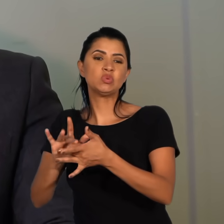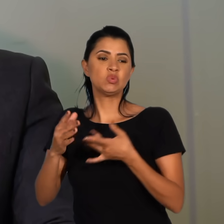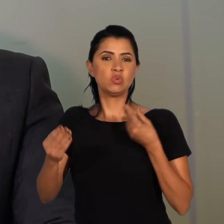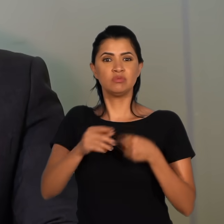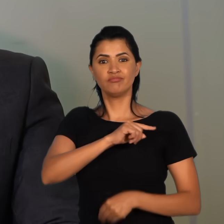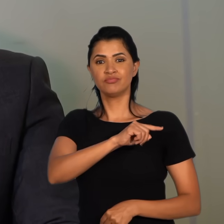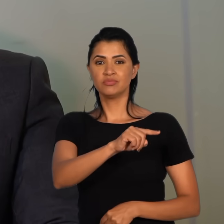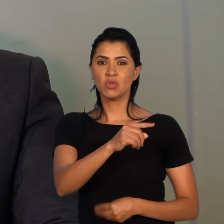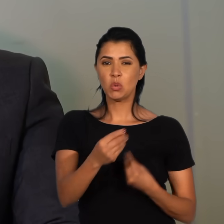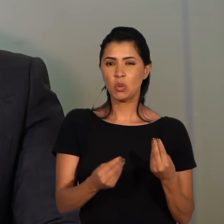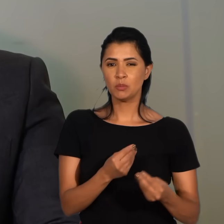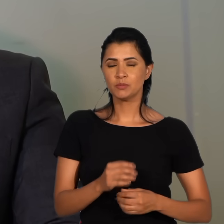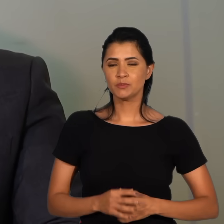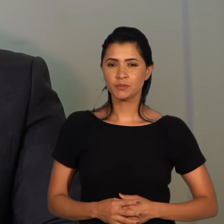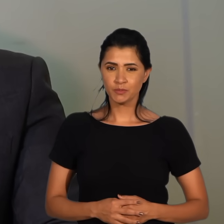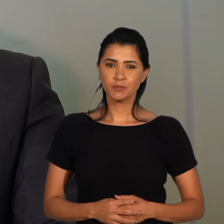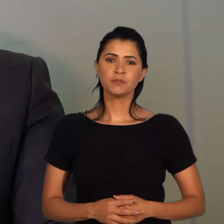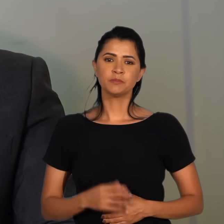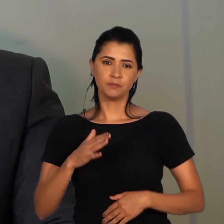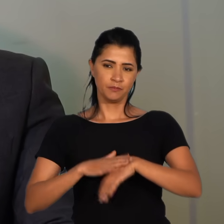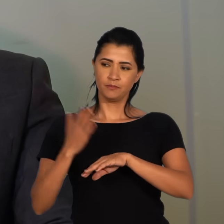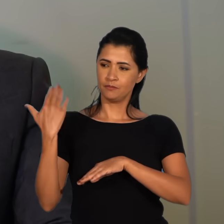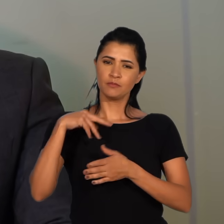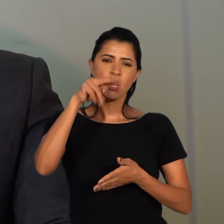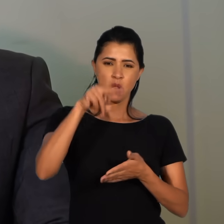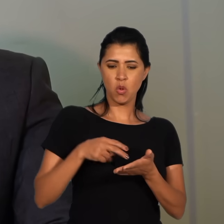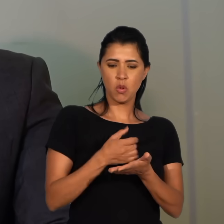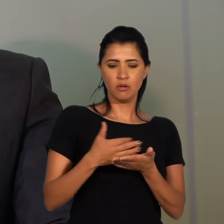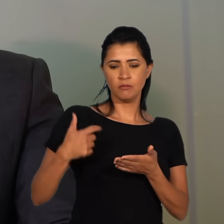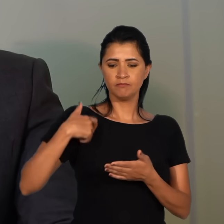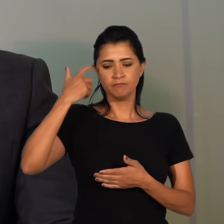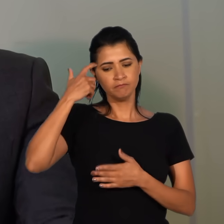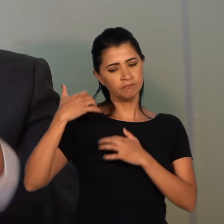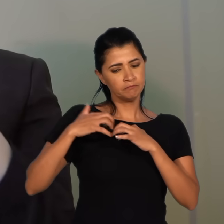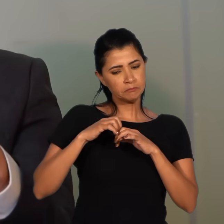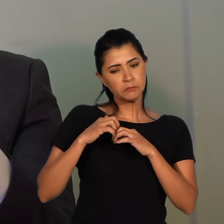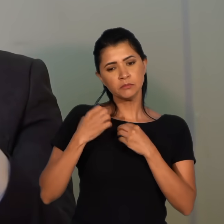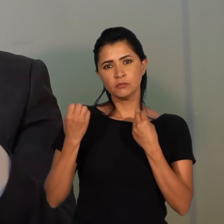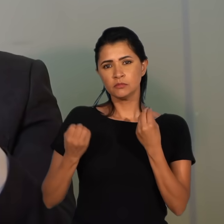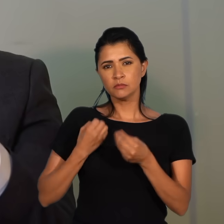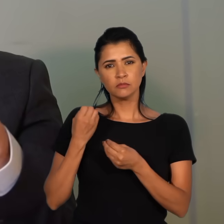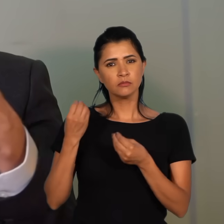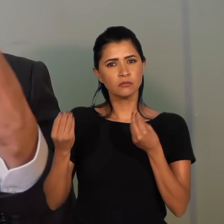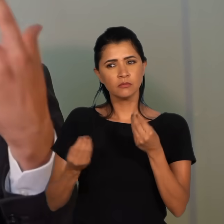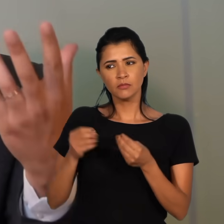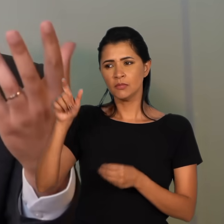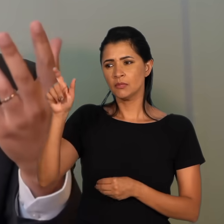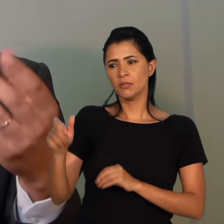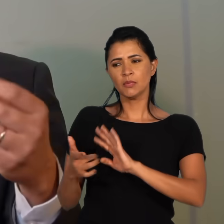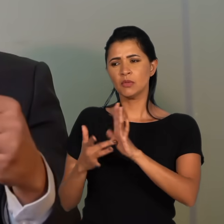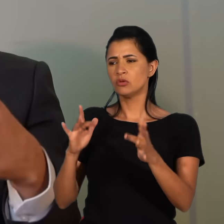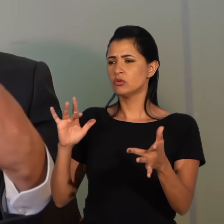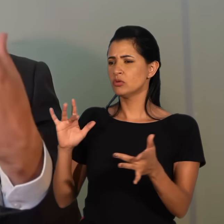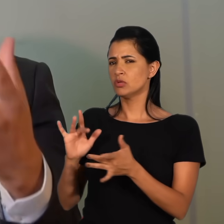Ricardo eh quando eu li a lição eu fiquei assim refletindo sobre realmente o tamanho de